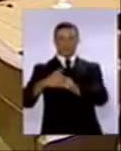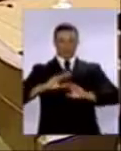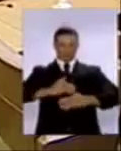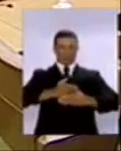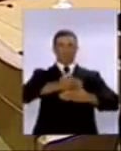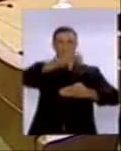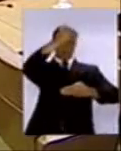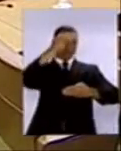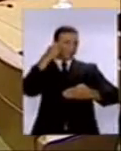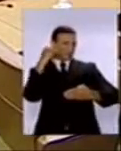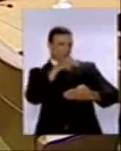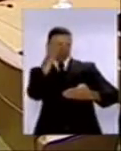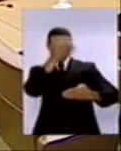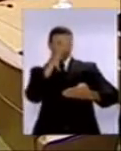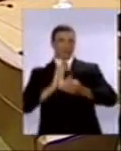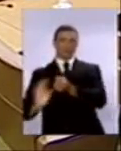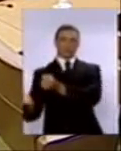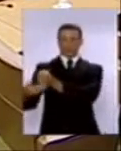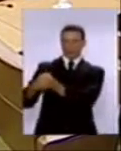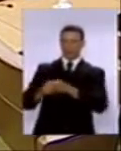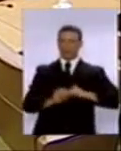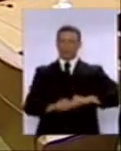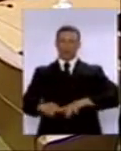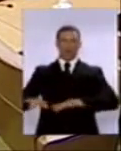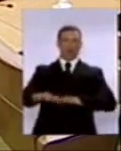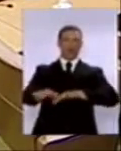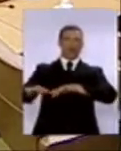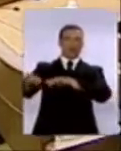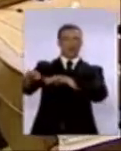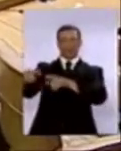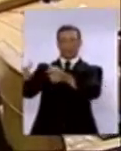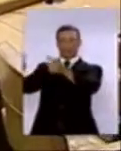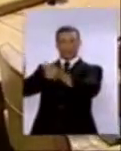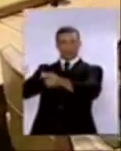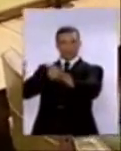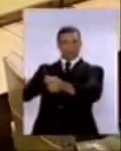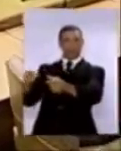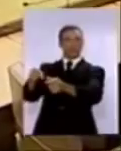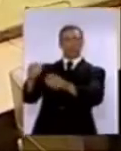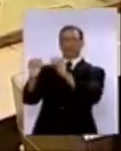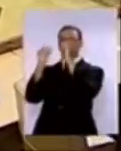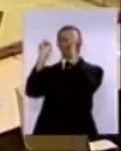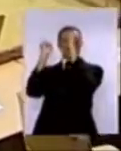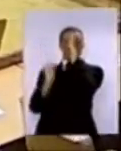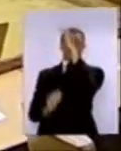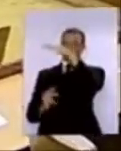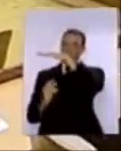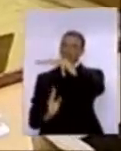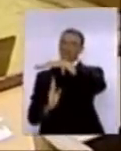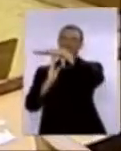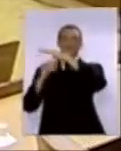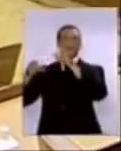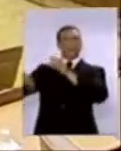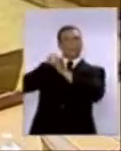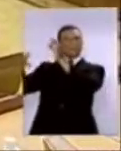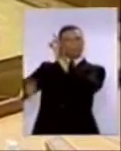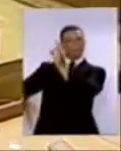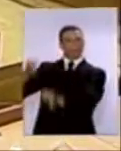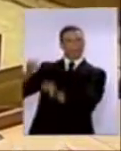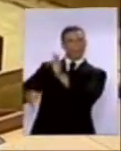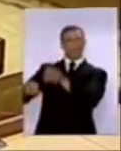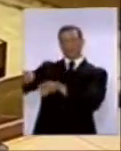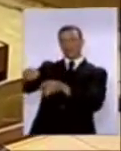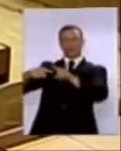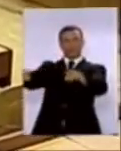é que marca o arquitetura do supremo tribunal federal nós teremos os cumprimentos no chamado